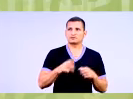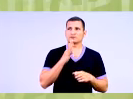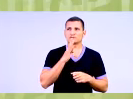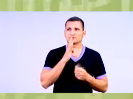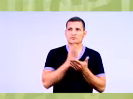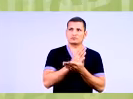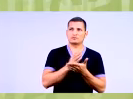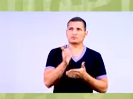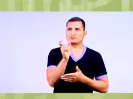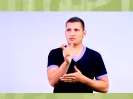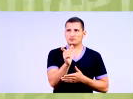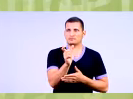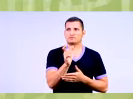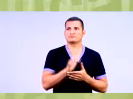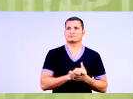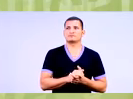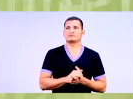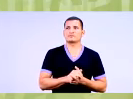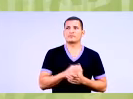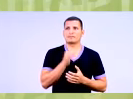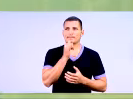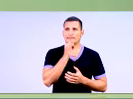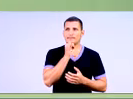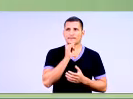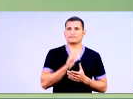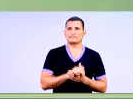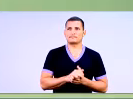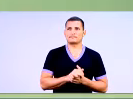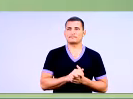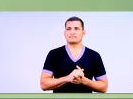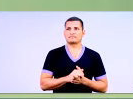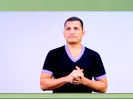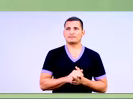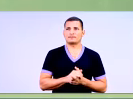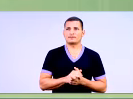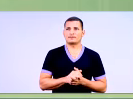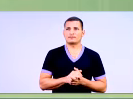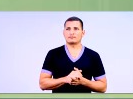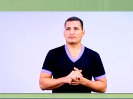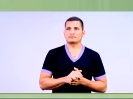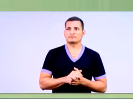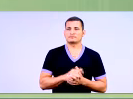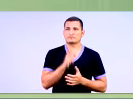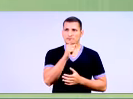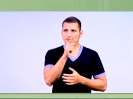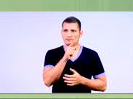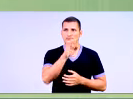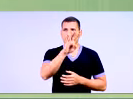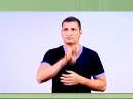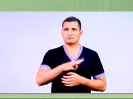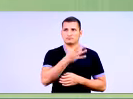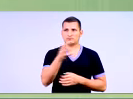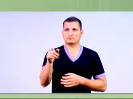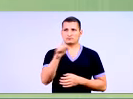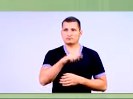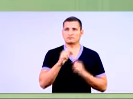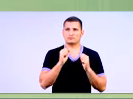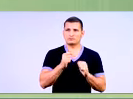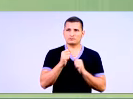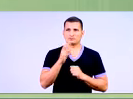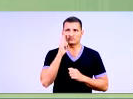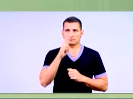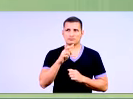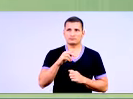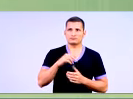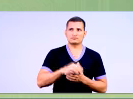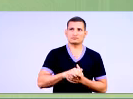algumas palavras. Por exemplo, nesse quadro, vocês podem ver